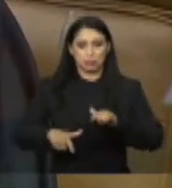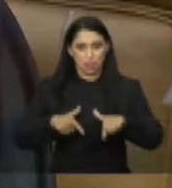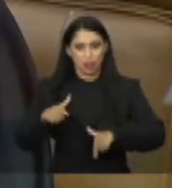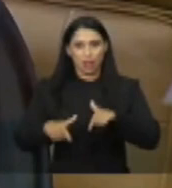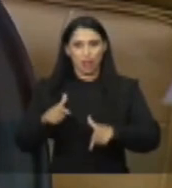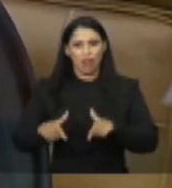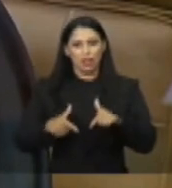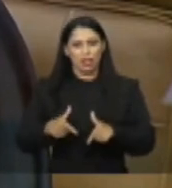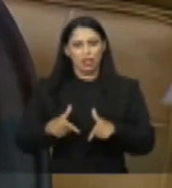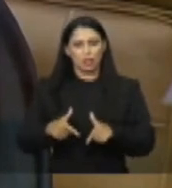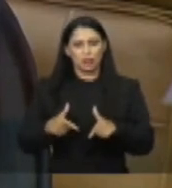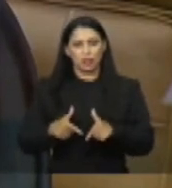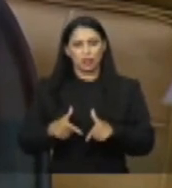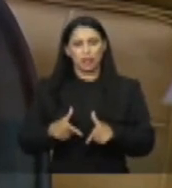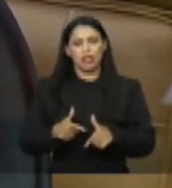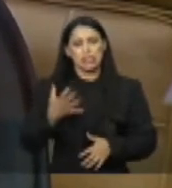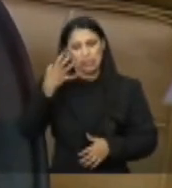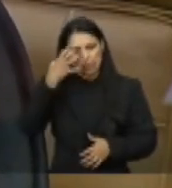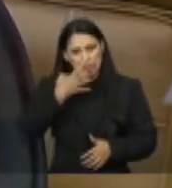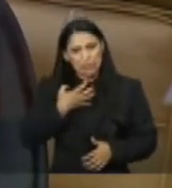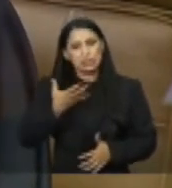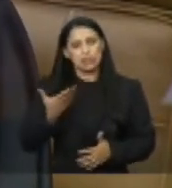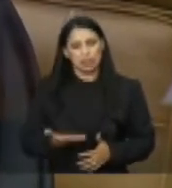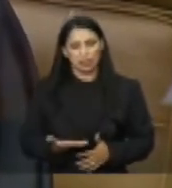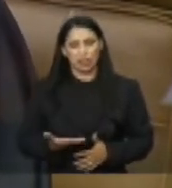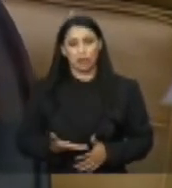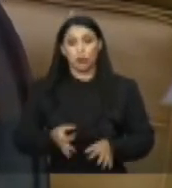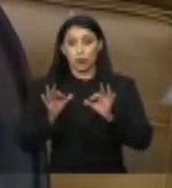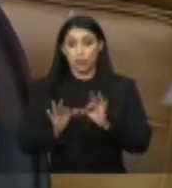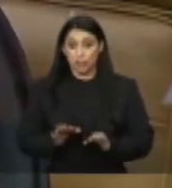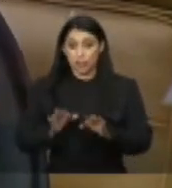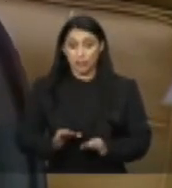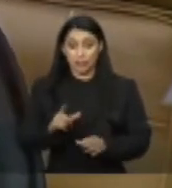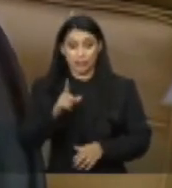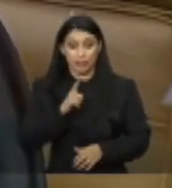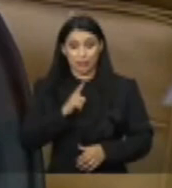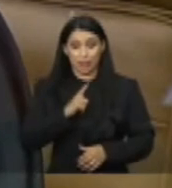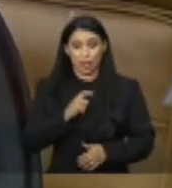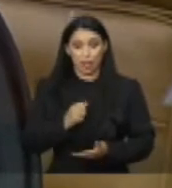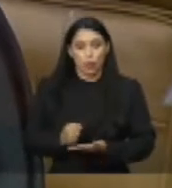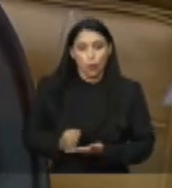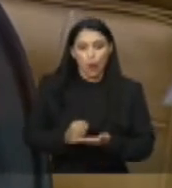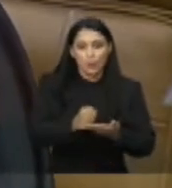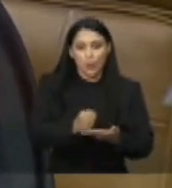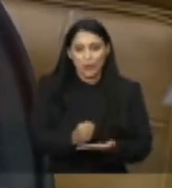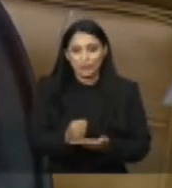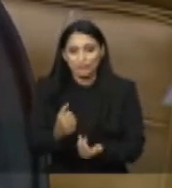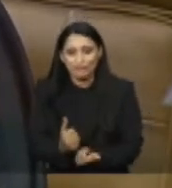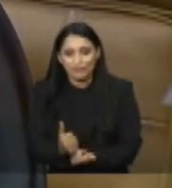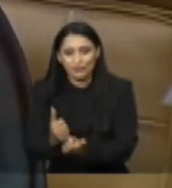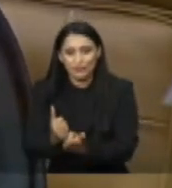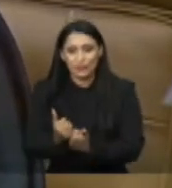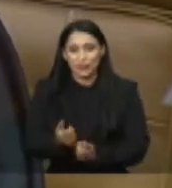desempenhá-lo com toda a serenidade e com a certeza do apoio de Vossas Excelências, que para mim